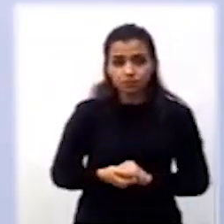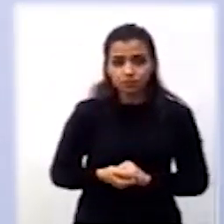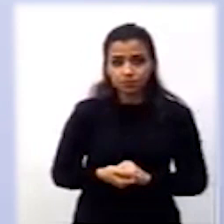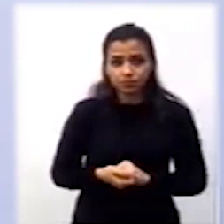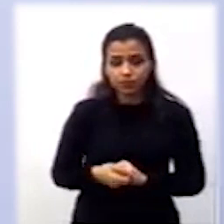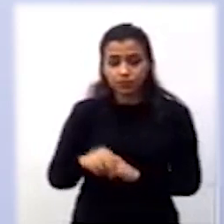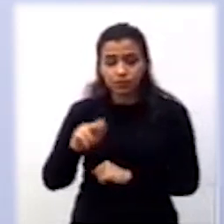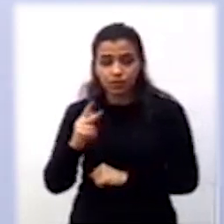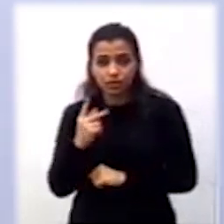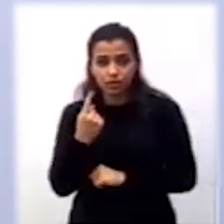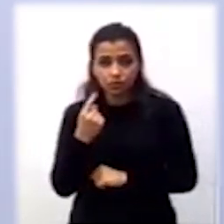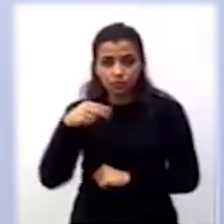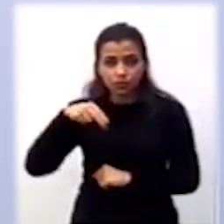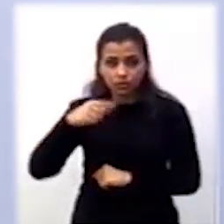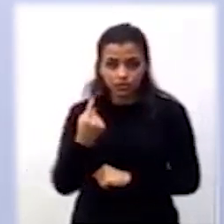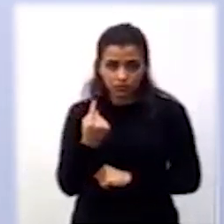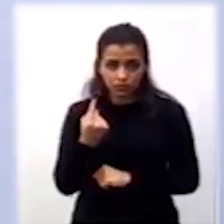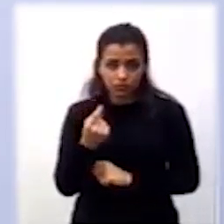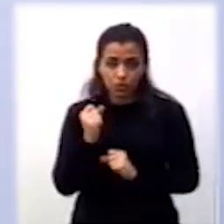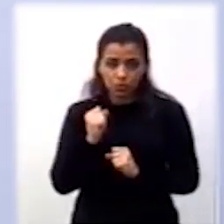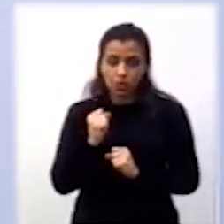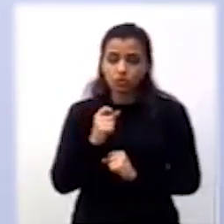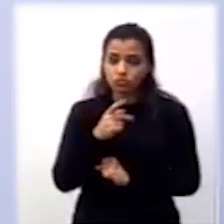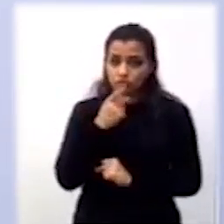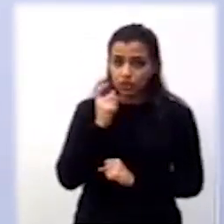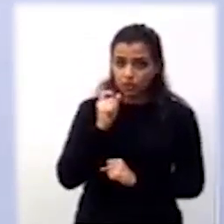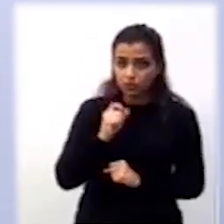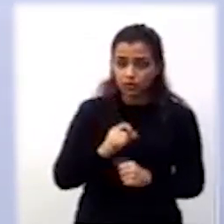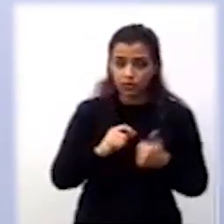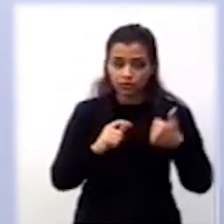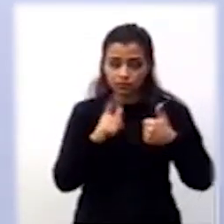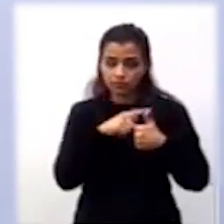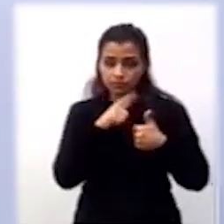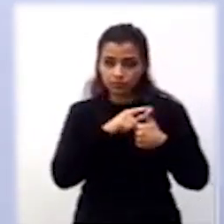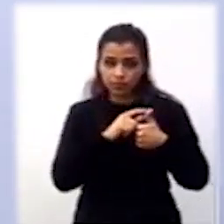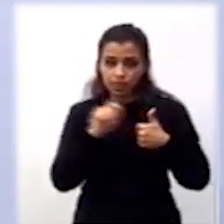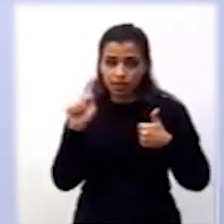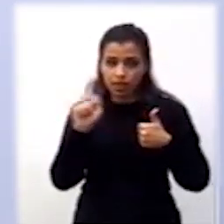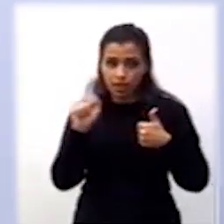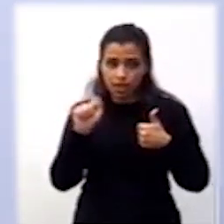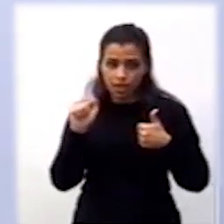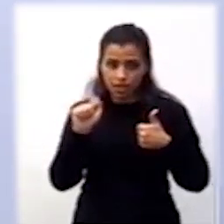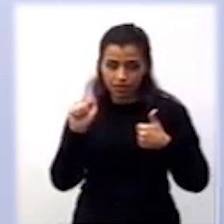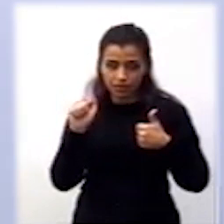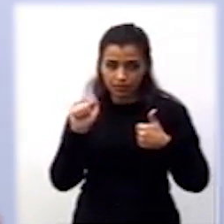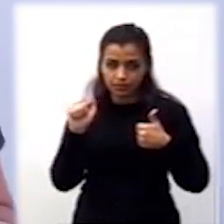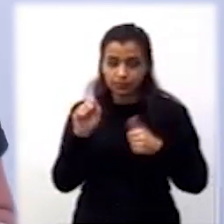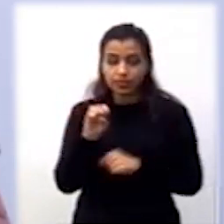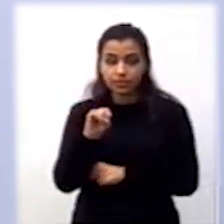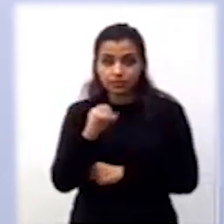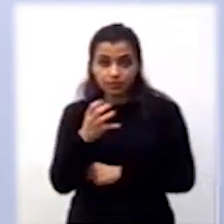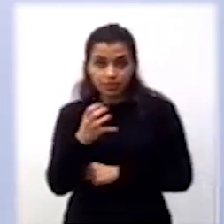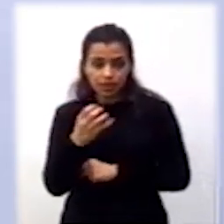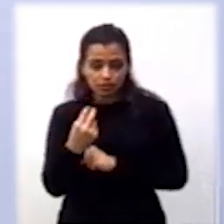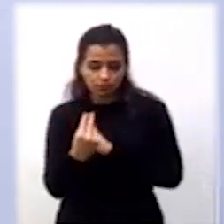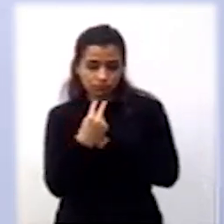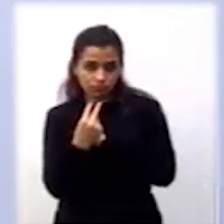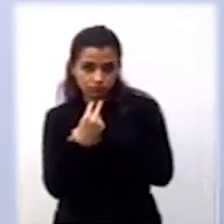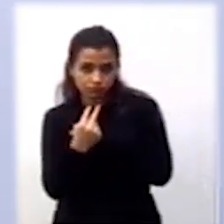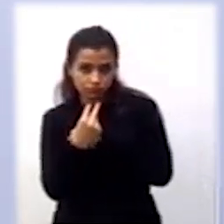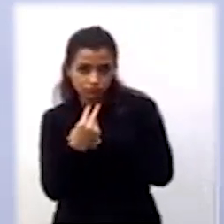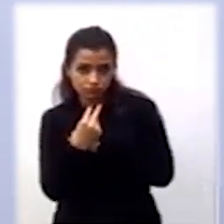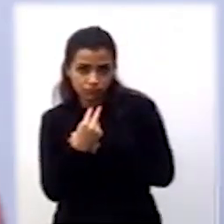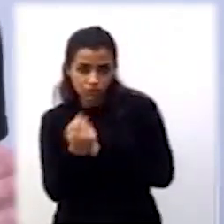respeito ao H1N1, é correto afirmar que, letra A, a gente sabe que é um vírus, tá? Letra A. Para imunizar-se contra a